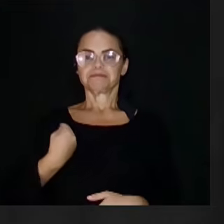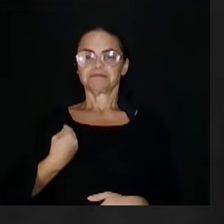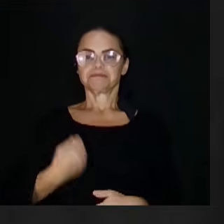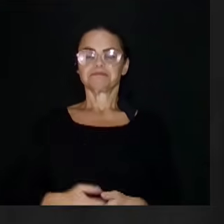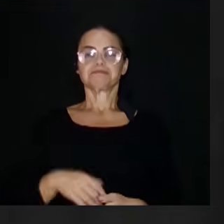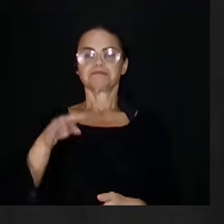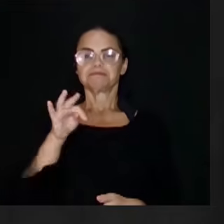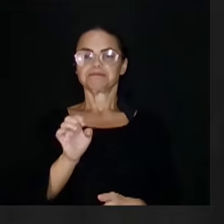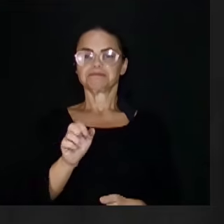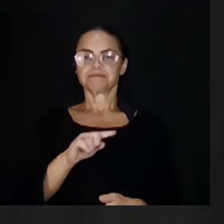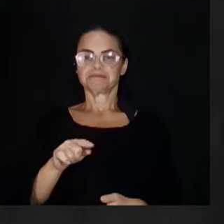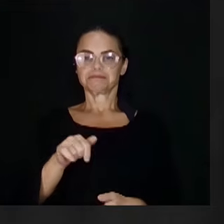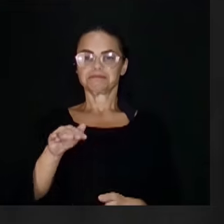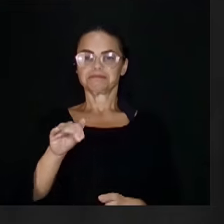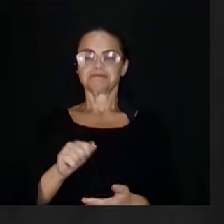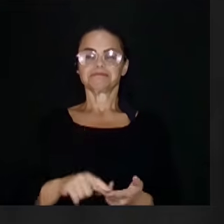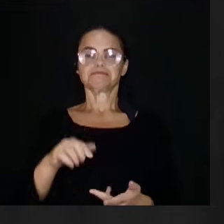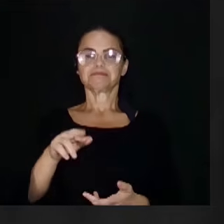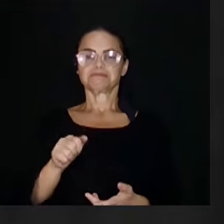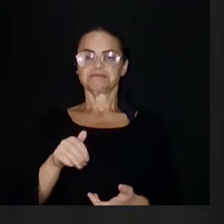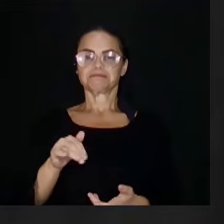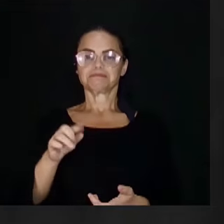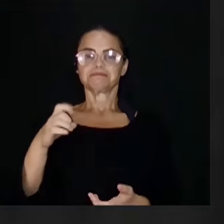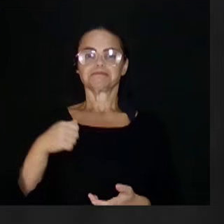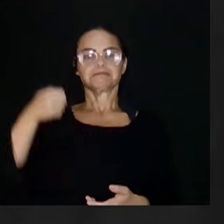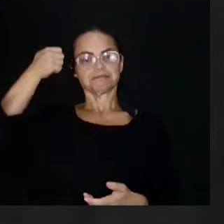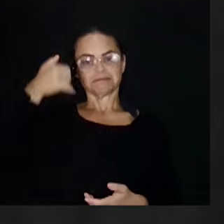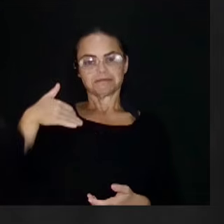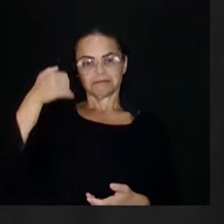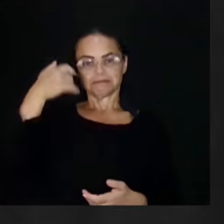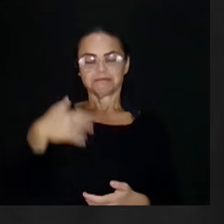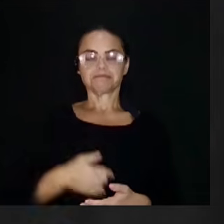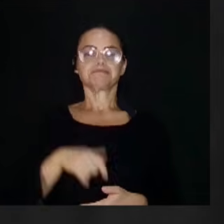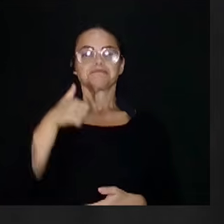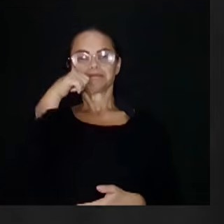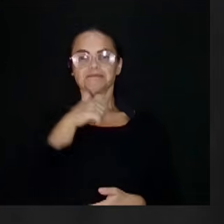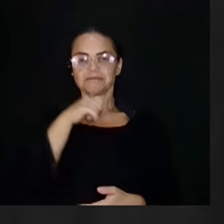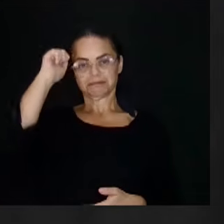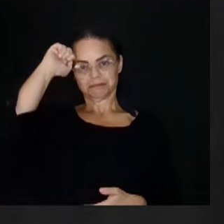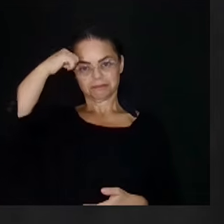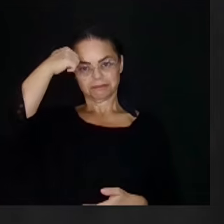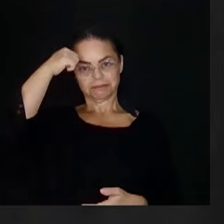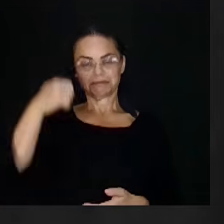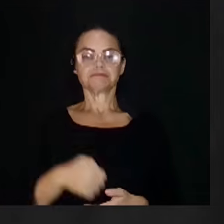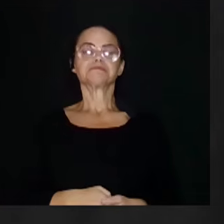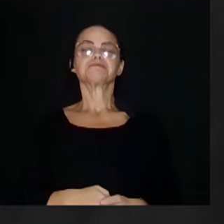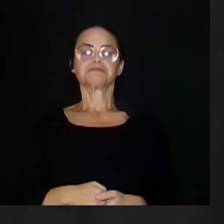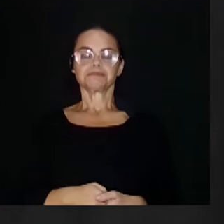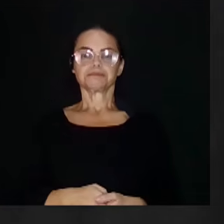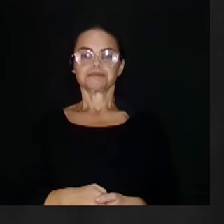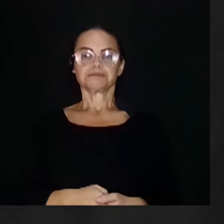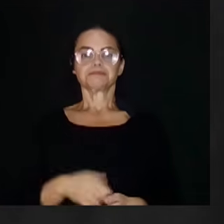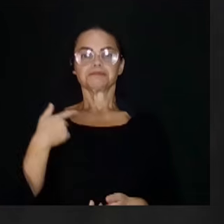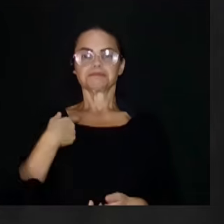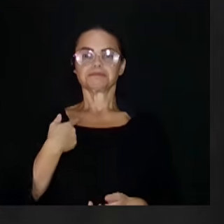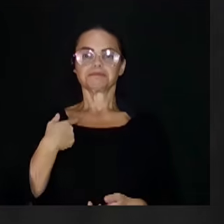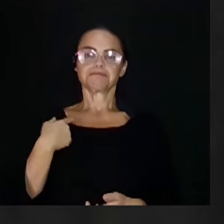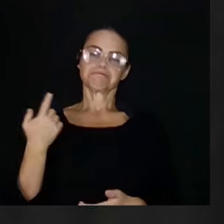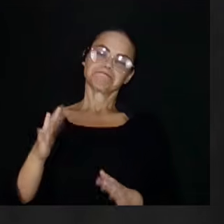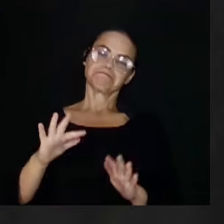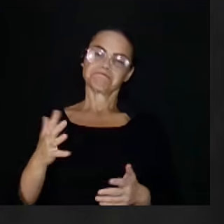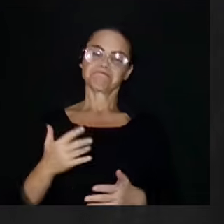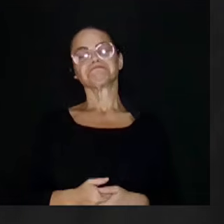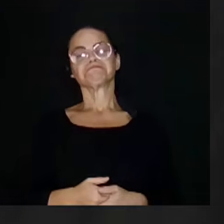Raimundo, né? Fazendo minha autodescrição. Sou uma mulher preta, né? Estatura aí